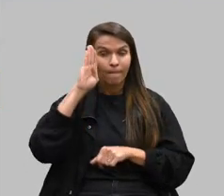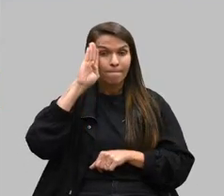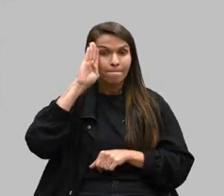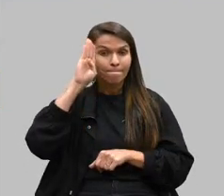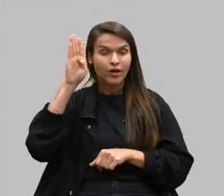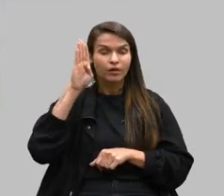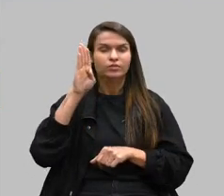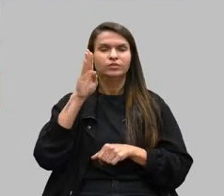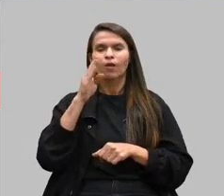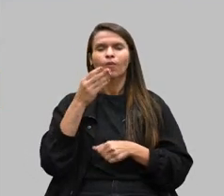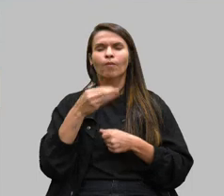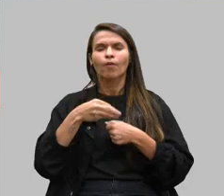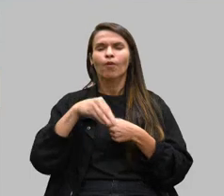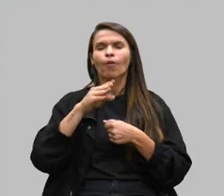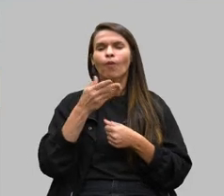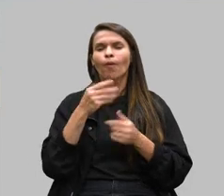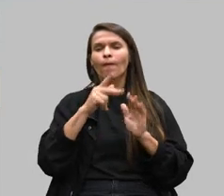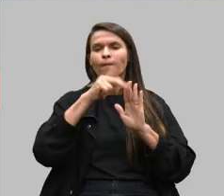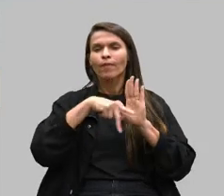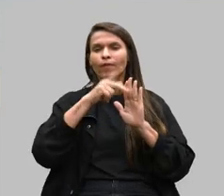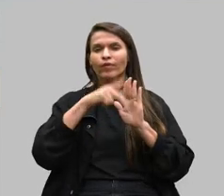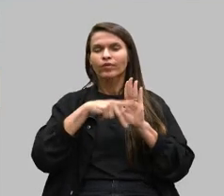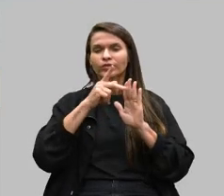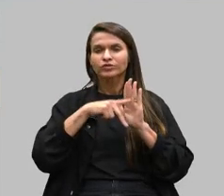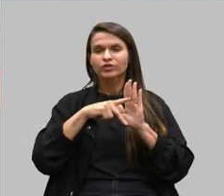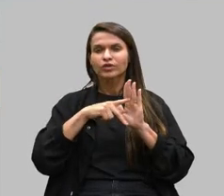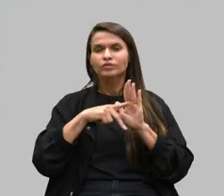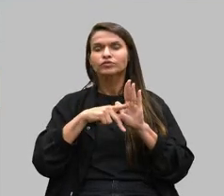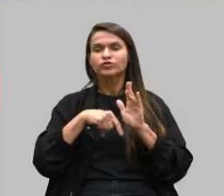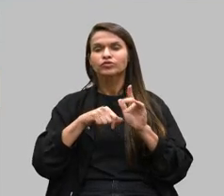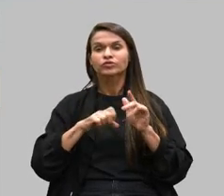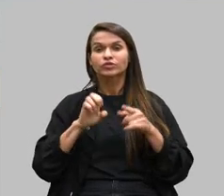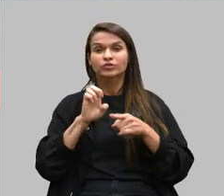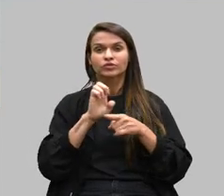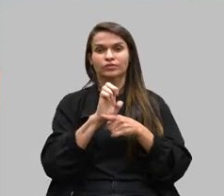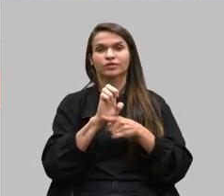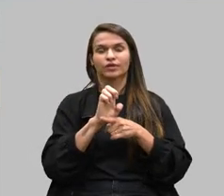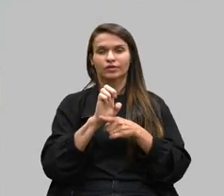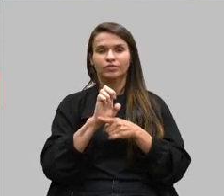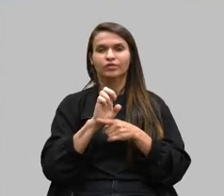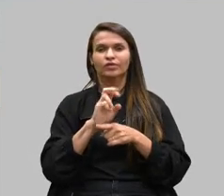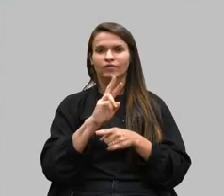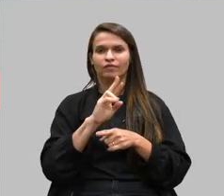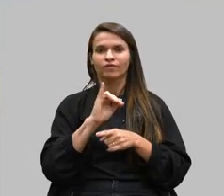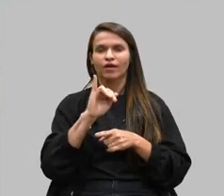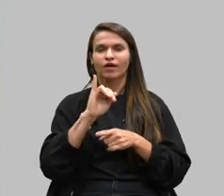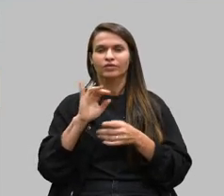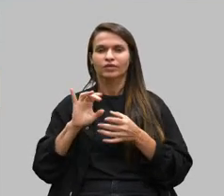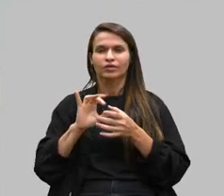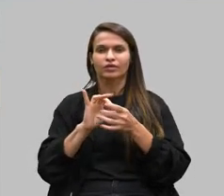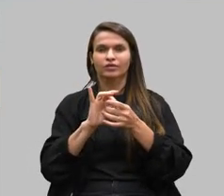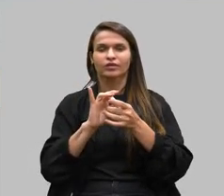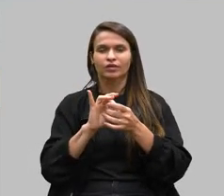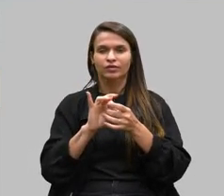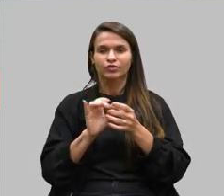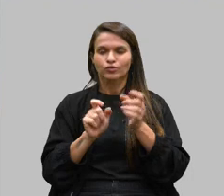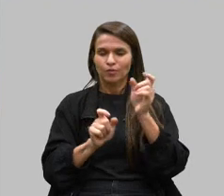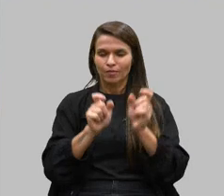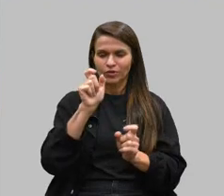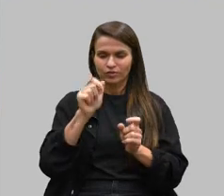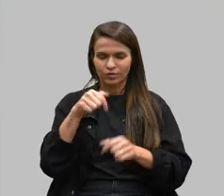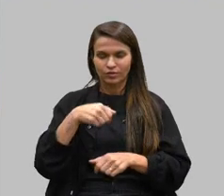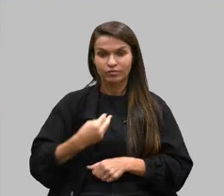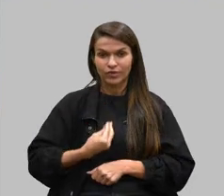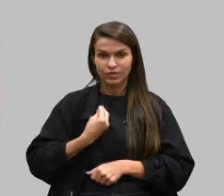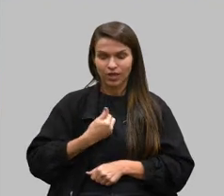que projetos de infraestrutura são projetos de estado projetos que vão repassar os atores que se façam aqui presentes